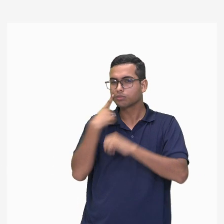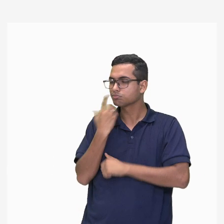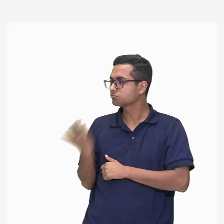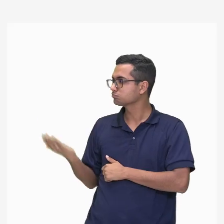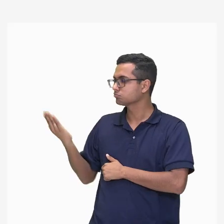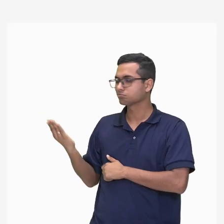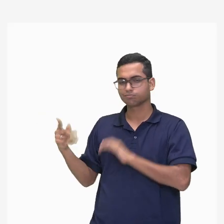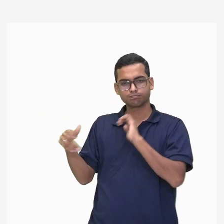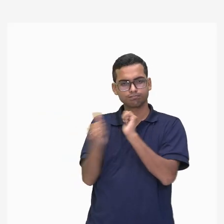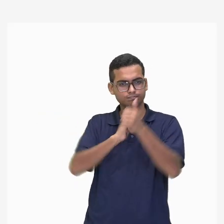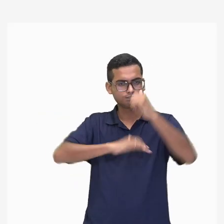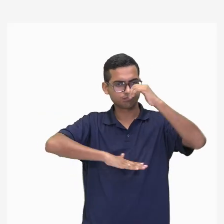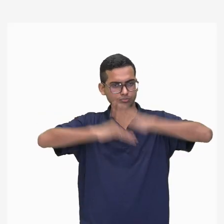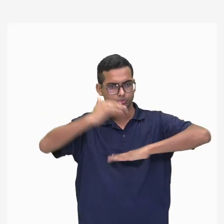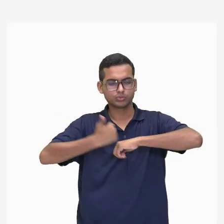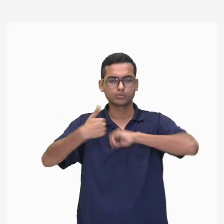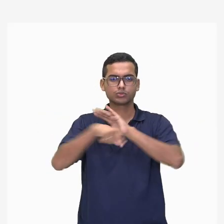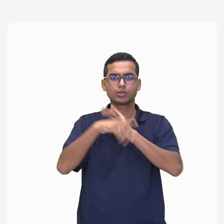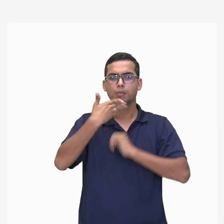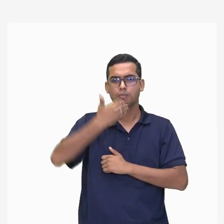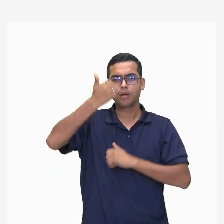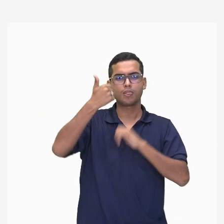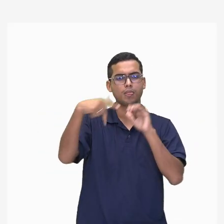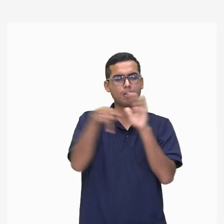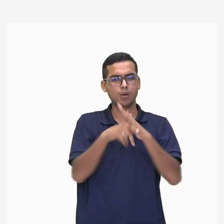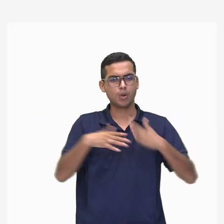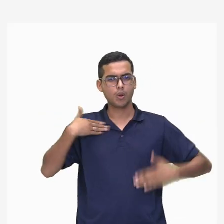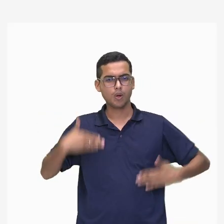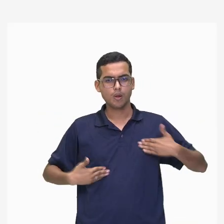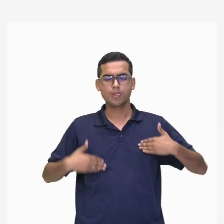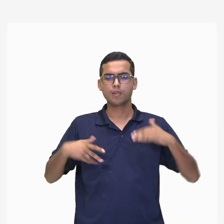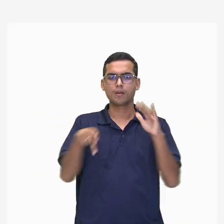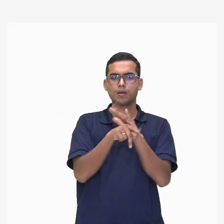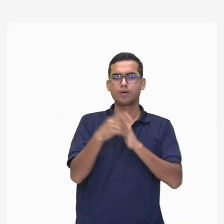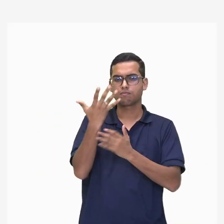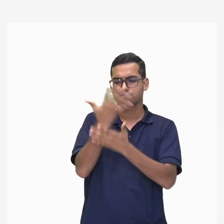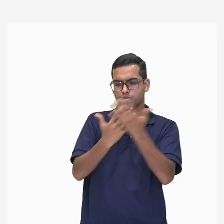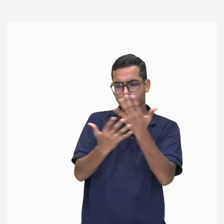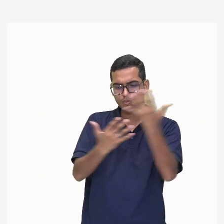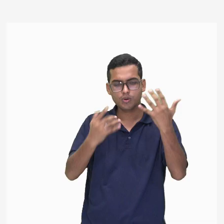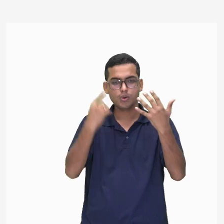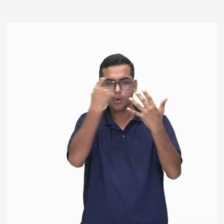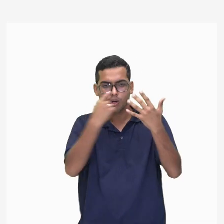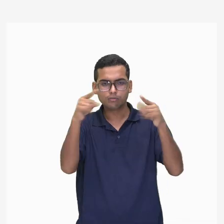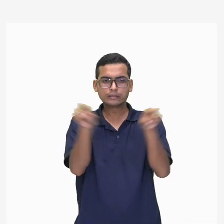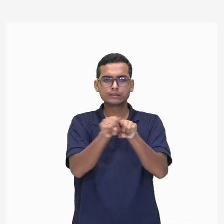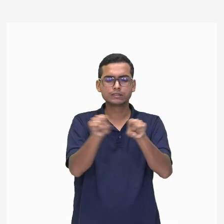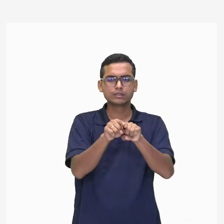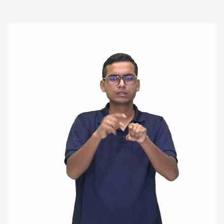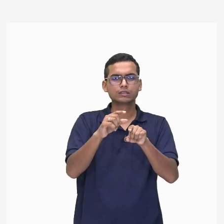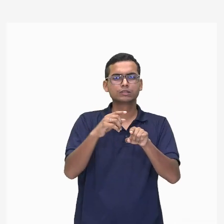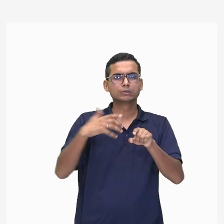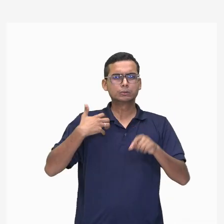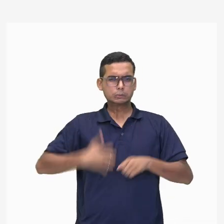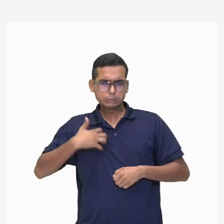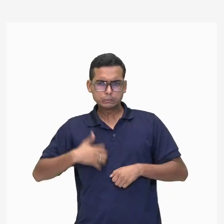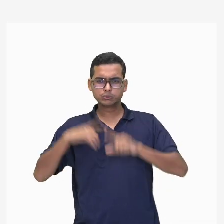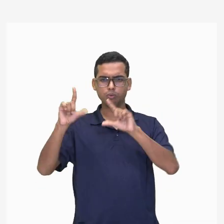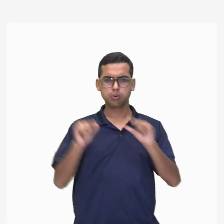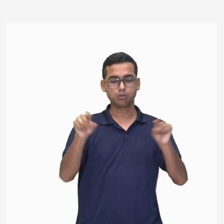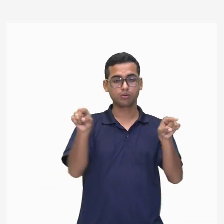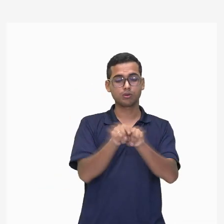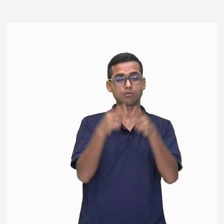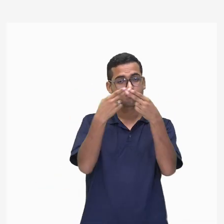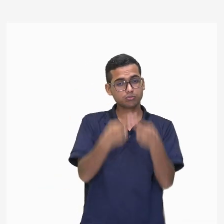concentração, melhora a coordenação mão-olho, reduz o estresse e desenvolve a paciência, promove o